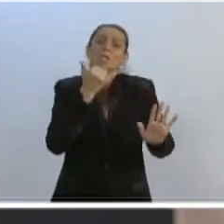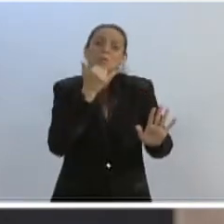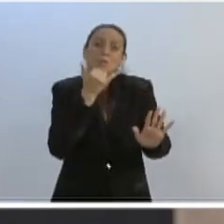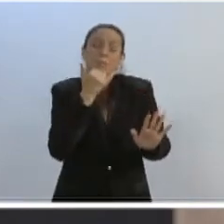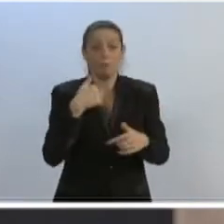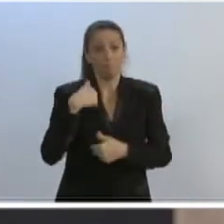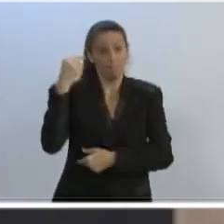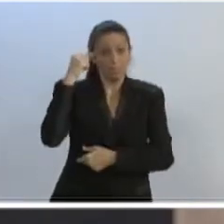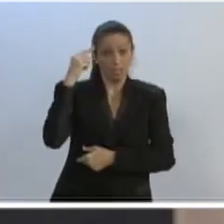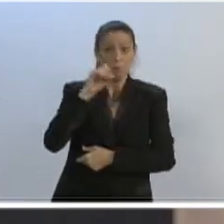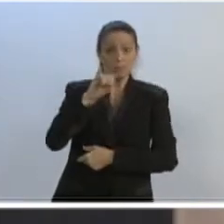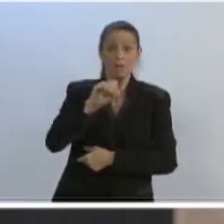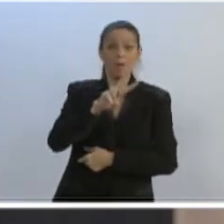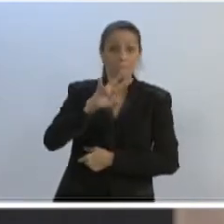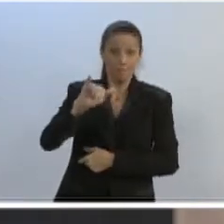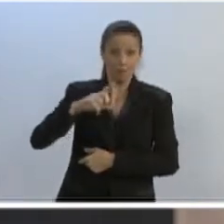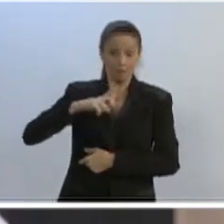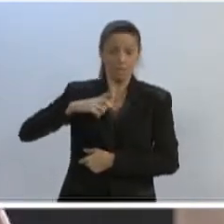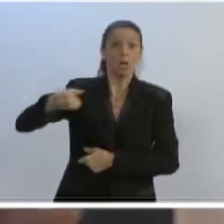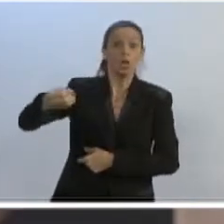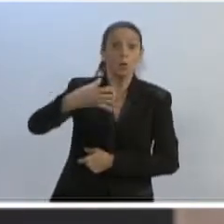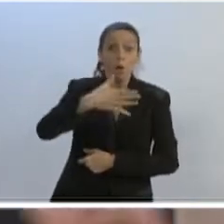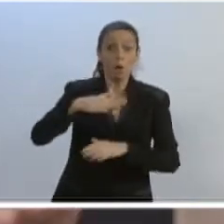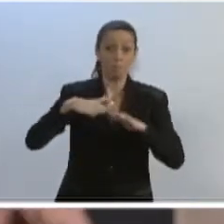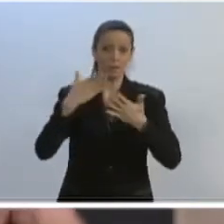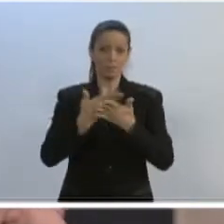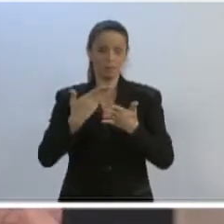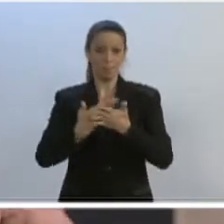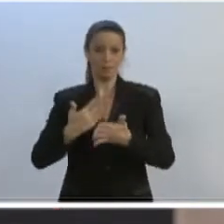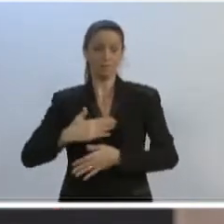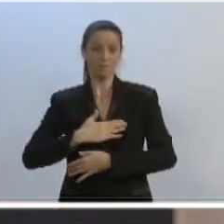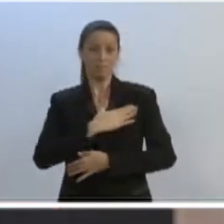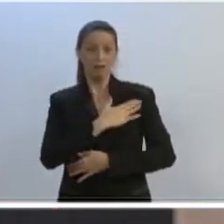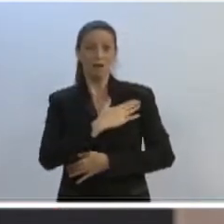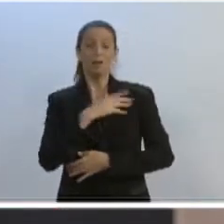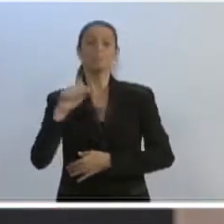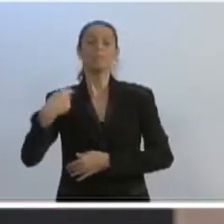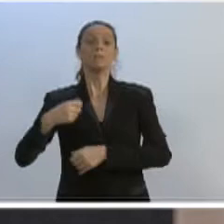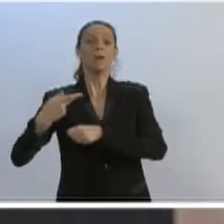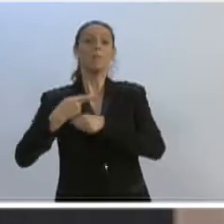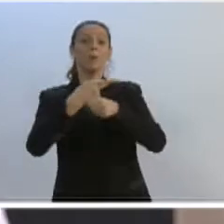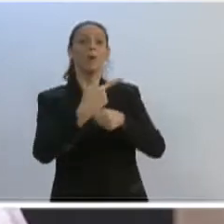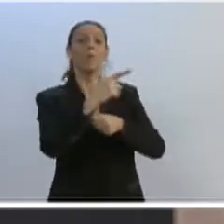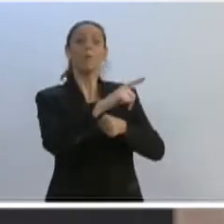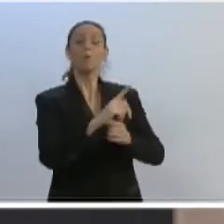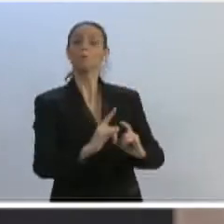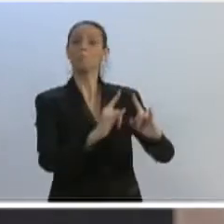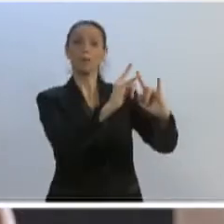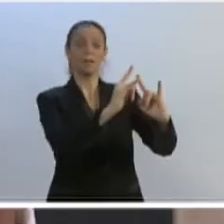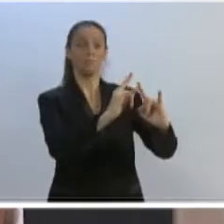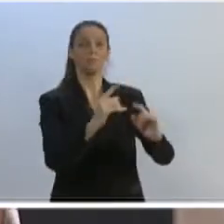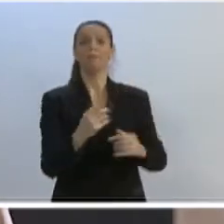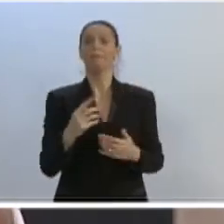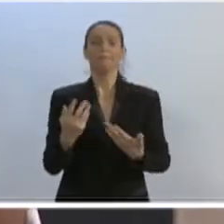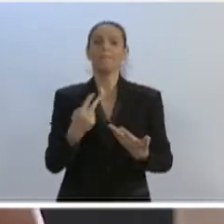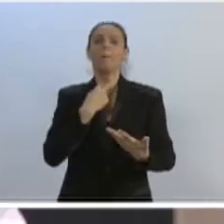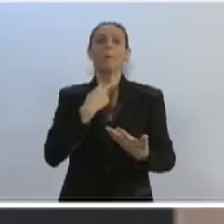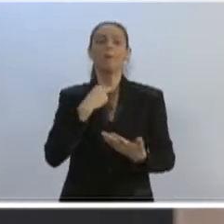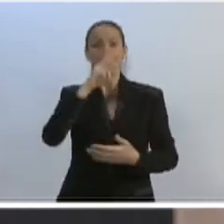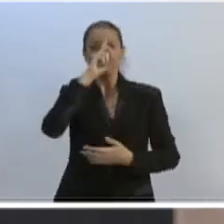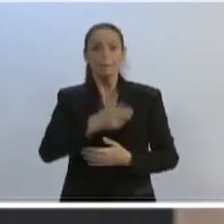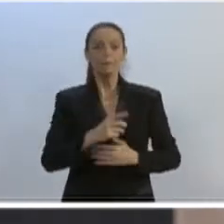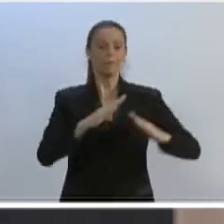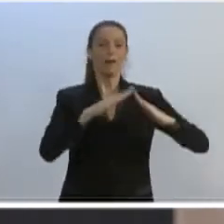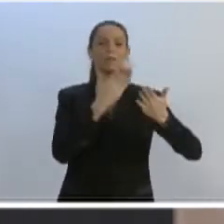local para se adequar e não o que está consolidado tenha que achar um local é só minha opinião obviamente do